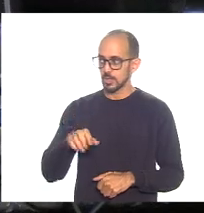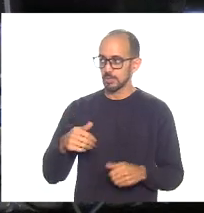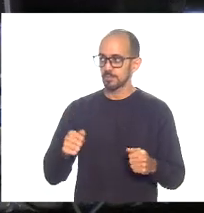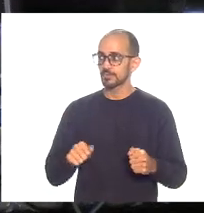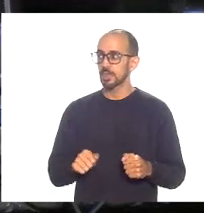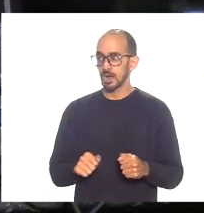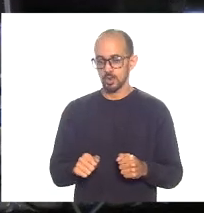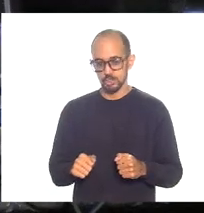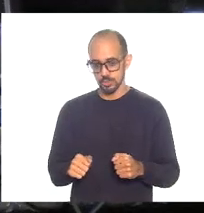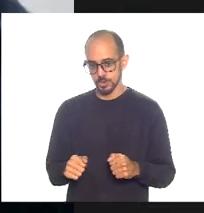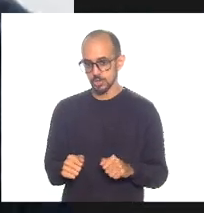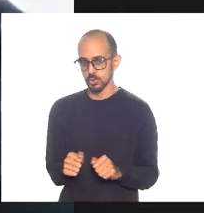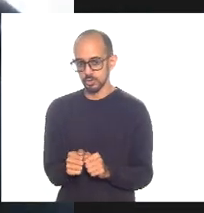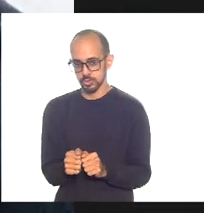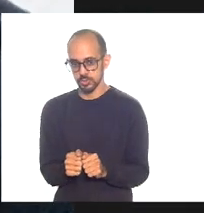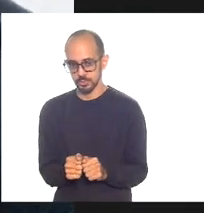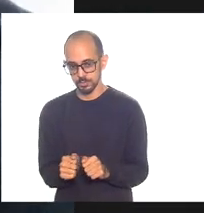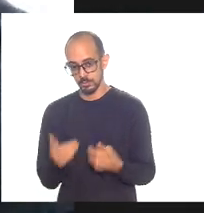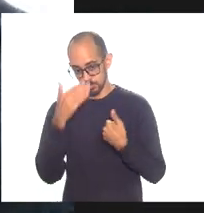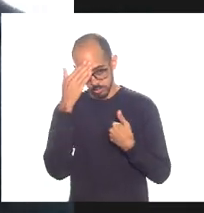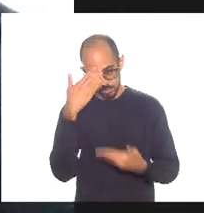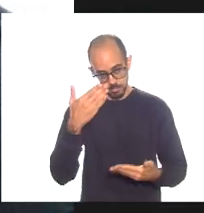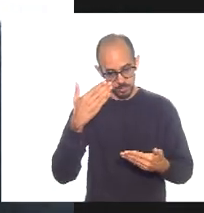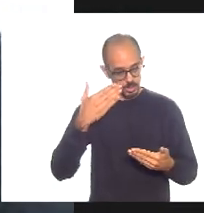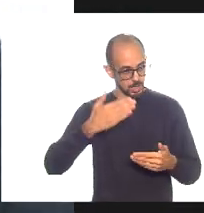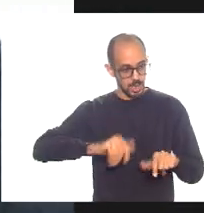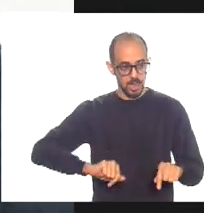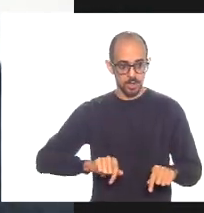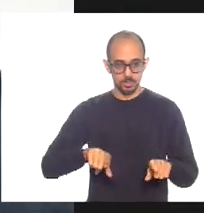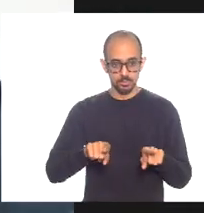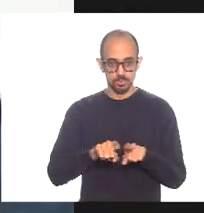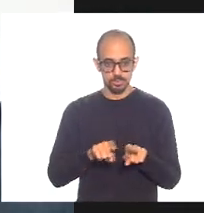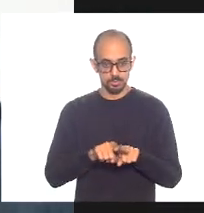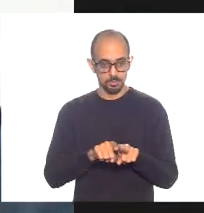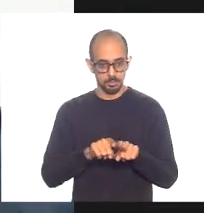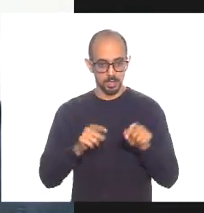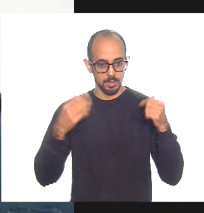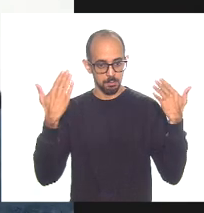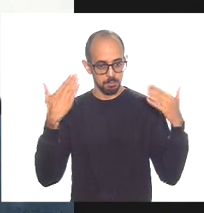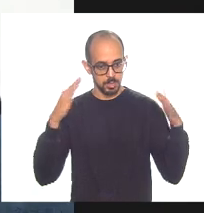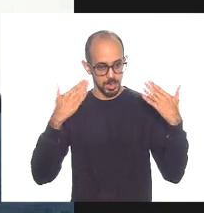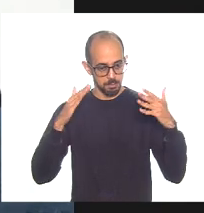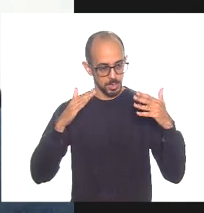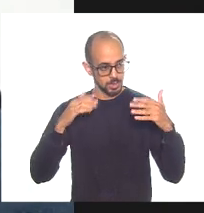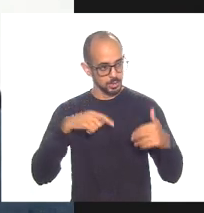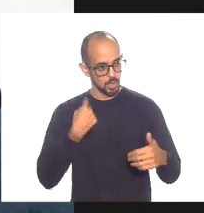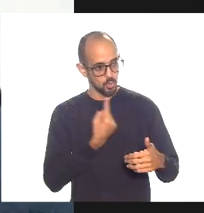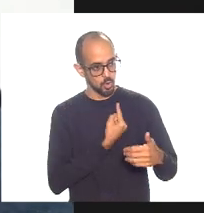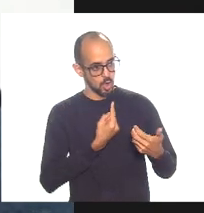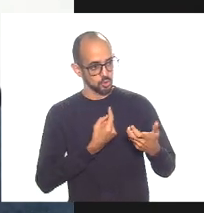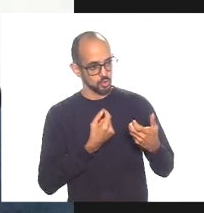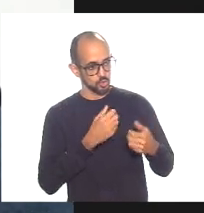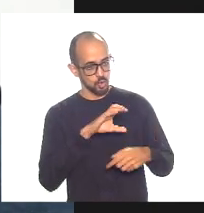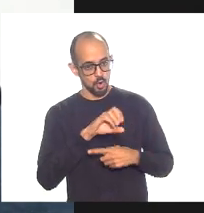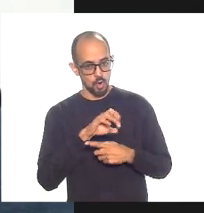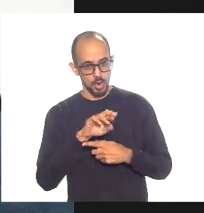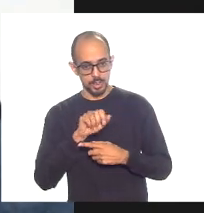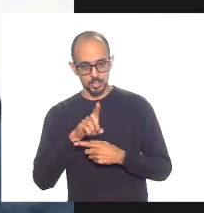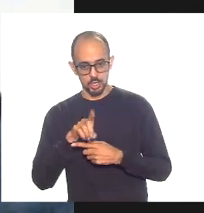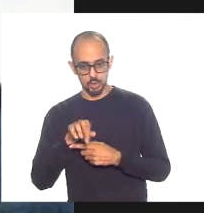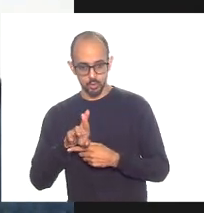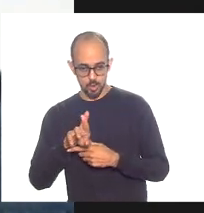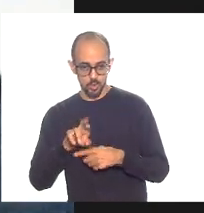Obrigado, tia Ju. Antes de mais nada, parabenizar o nosso corregedor e também tenho certeza